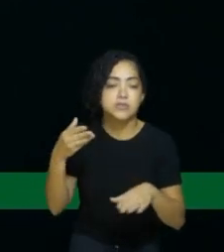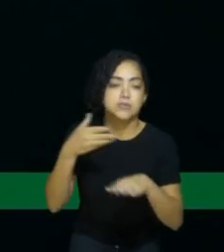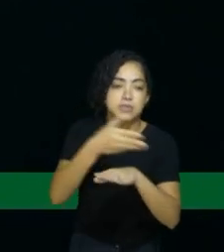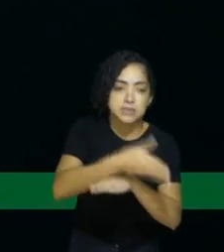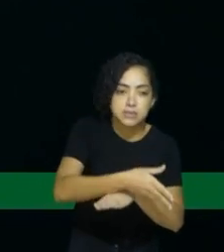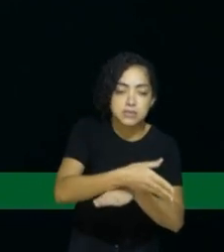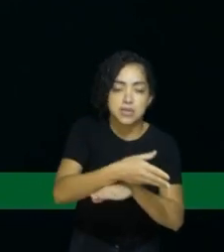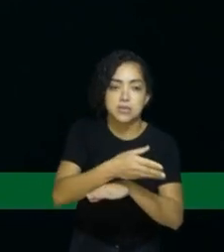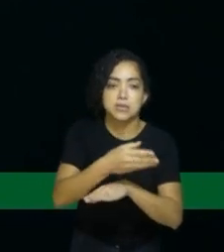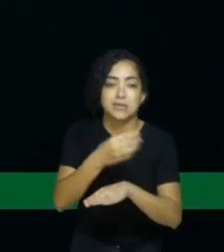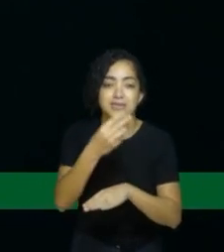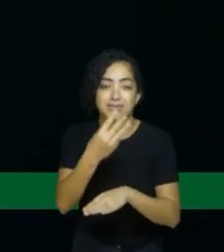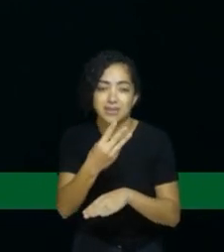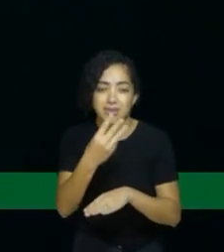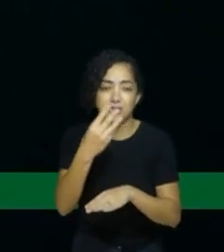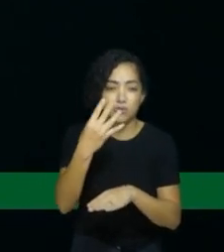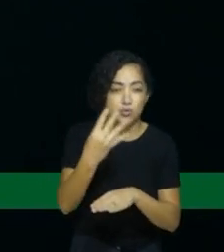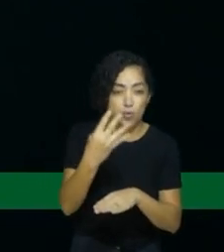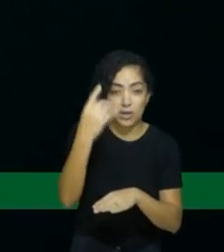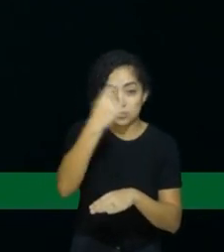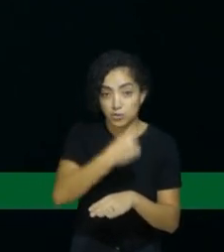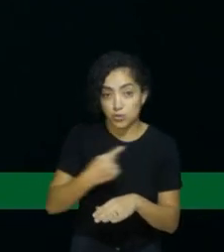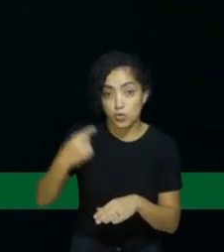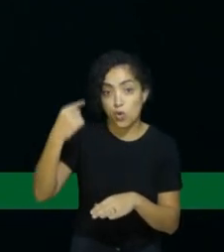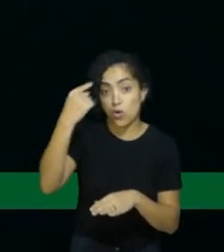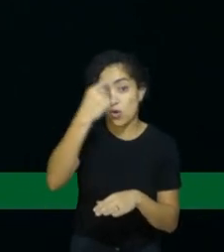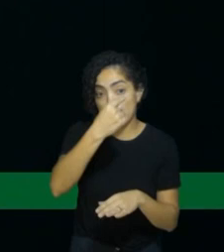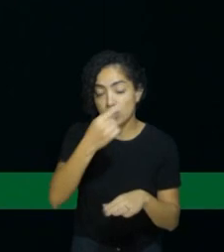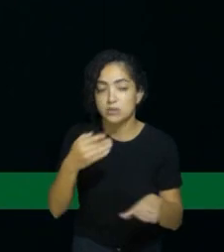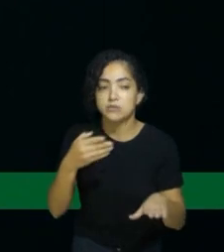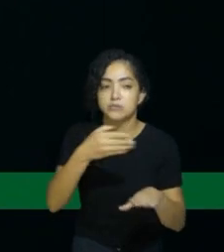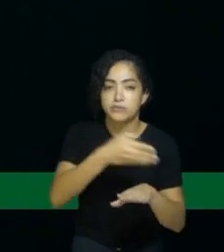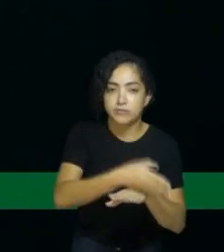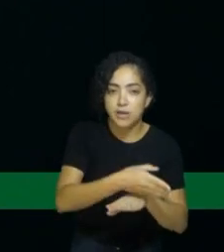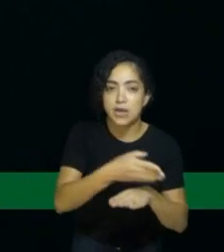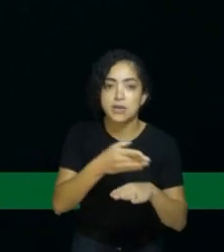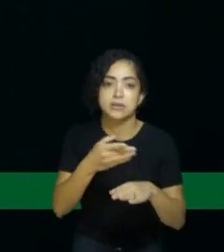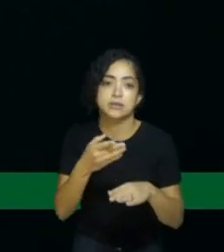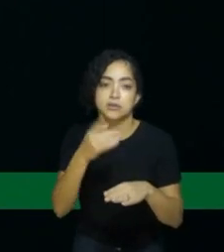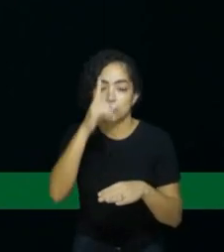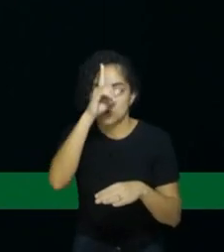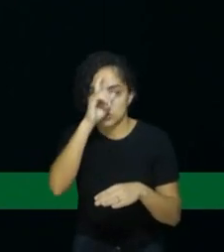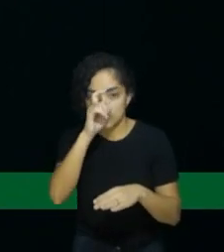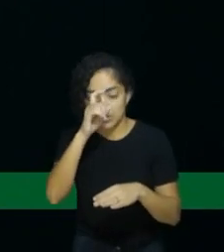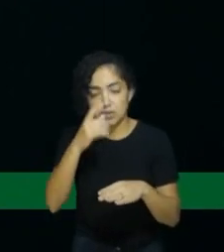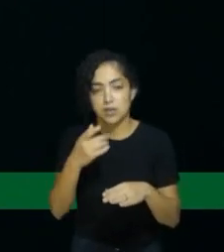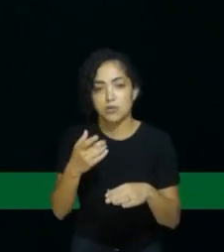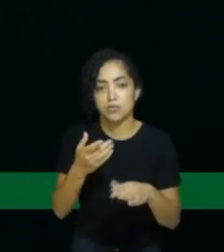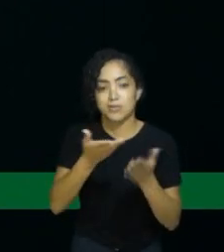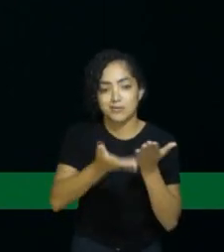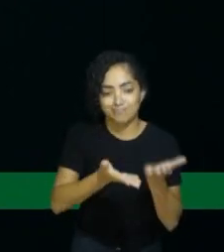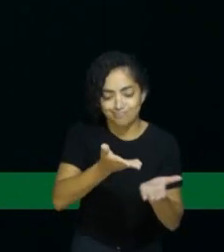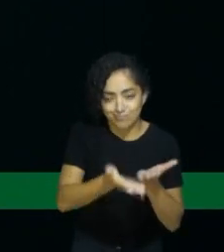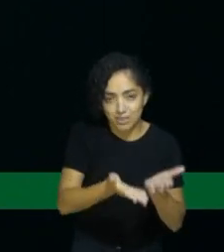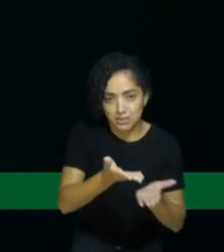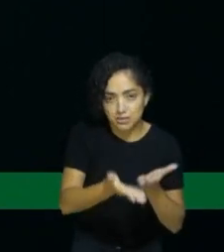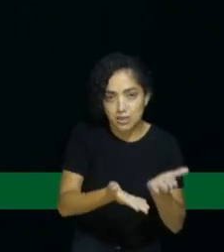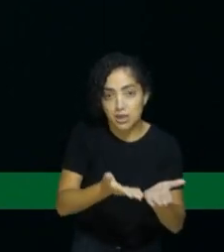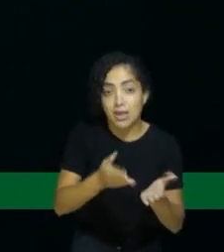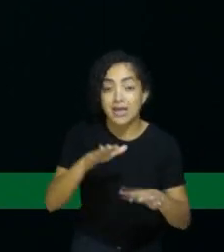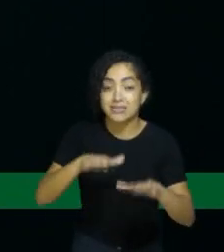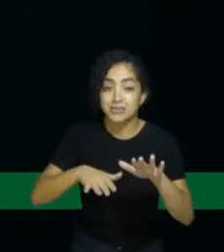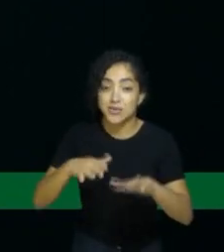horas Cada sessão muitos deles senhor presidente viajam